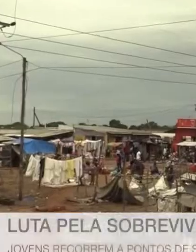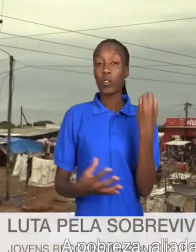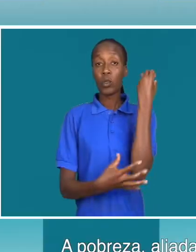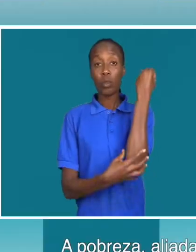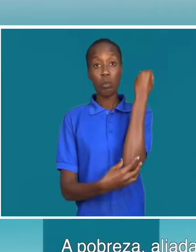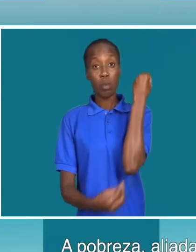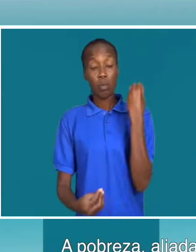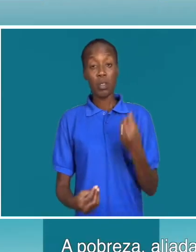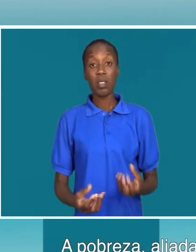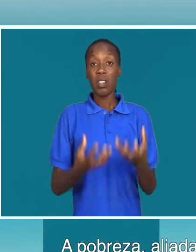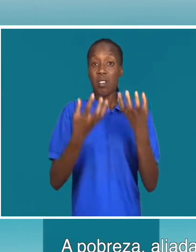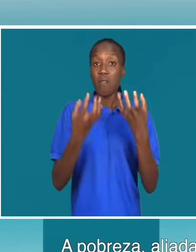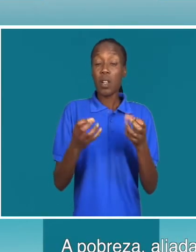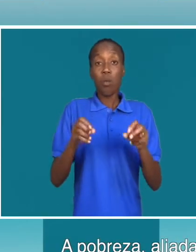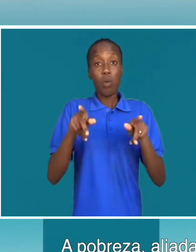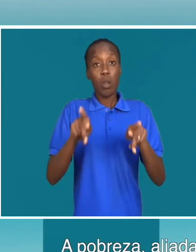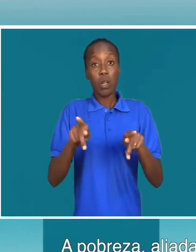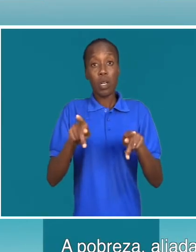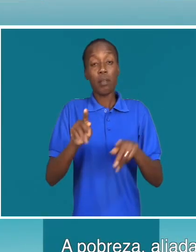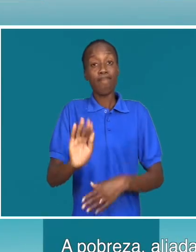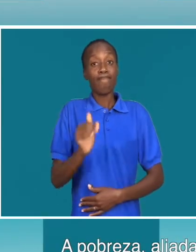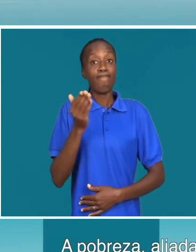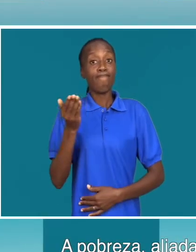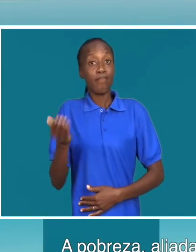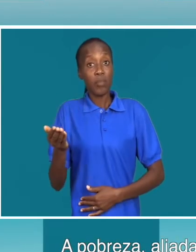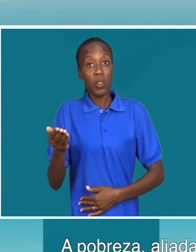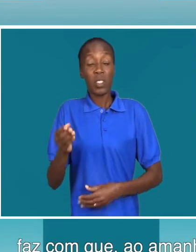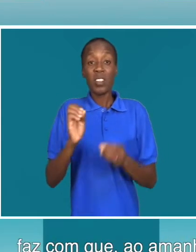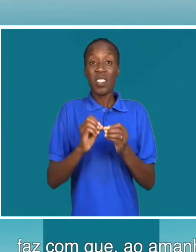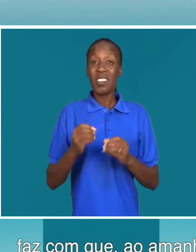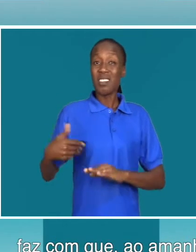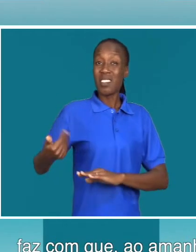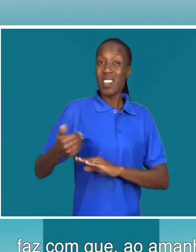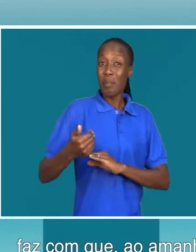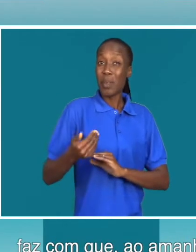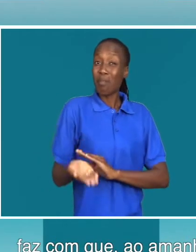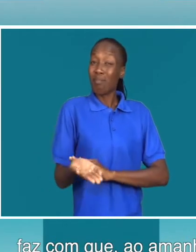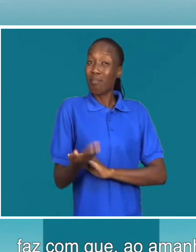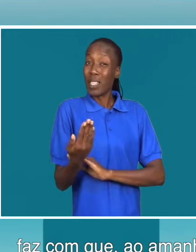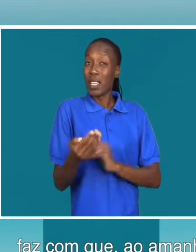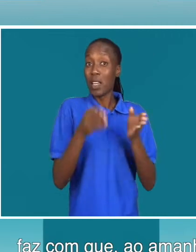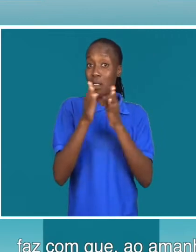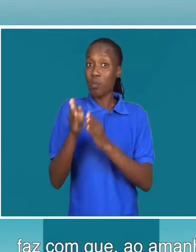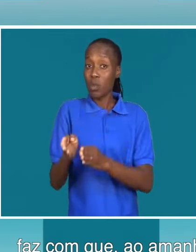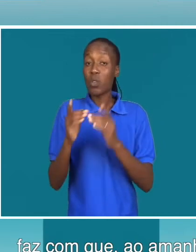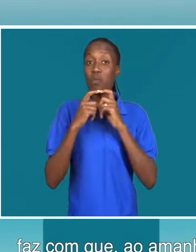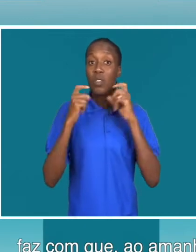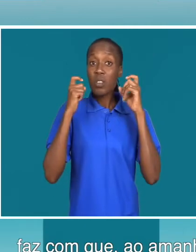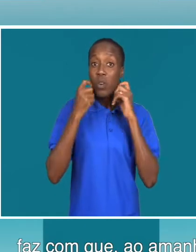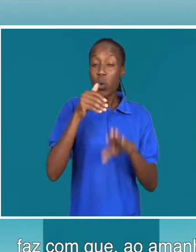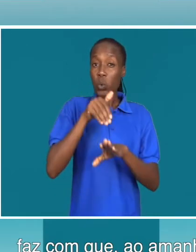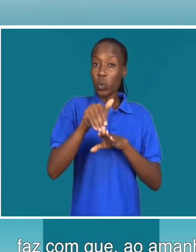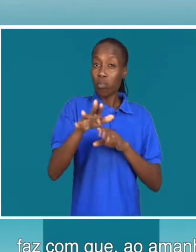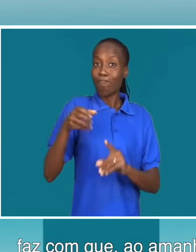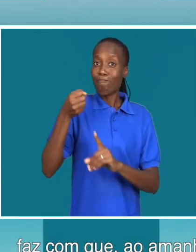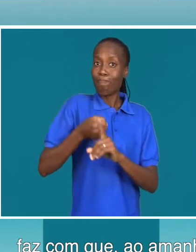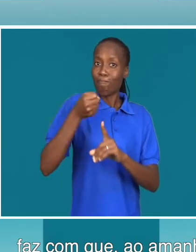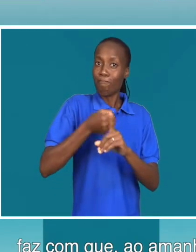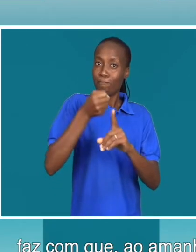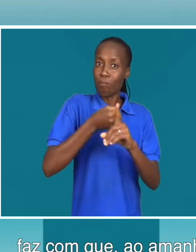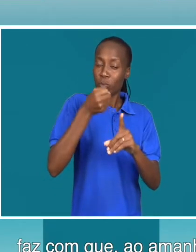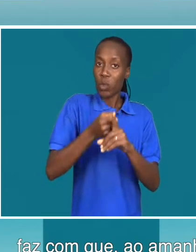A pobreza, aliada à falta de oportunidades melhores, faz com que ao amanhecer de cada dia, muitos moçambicanos continuem com a